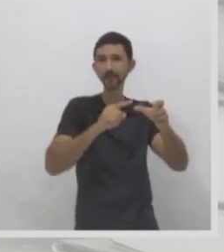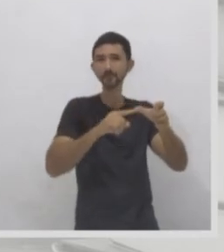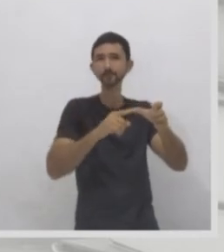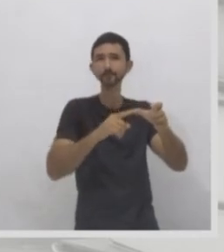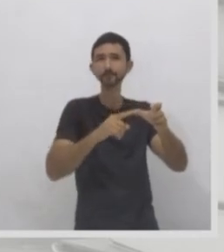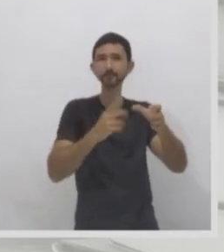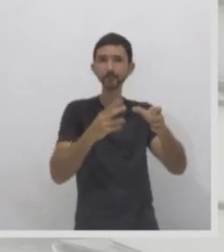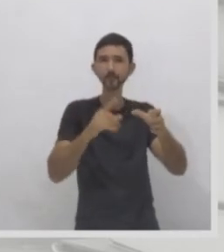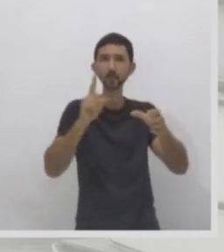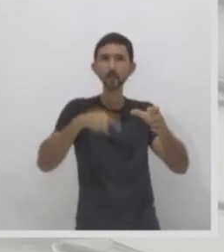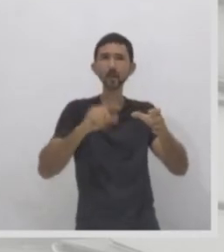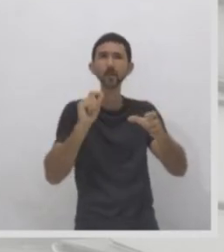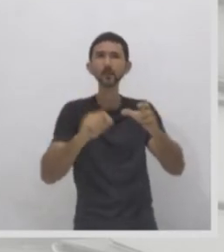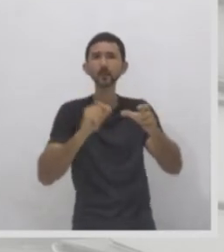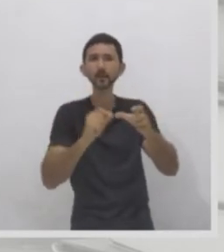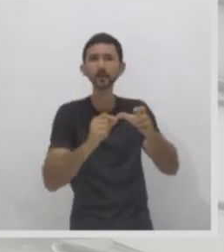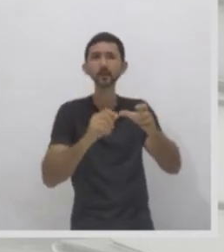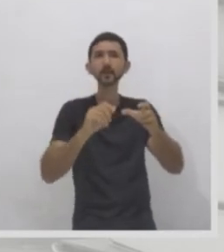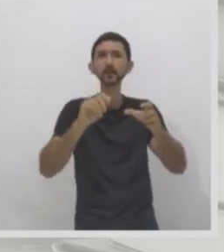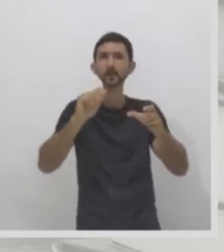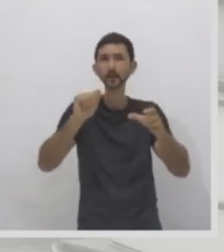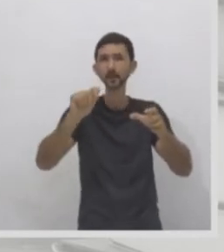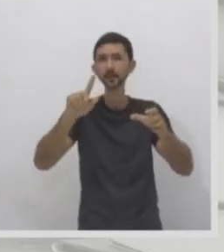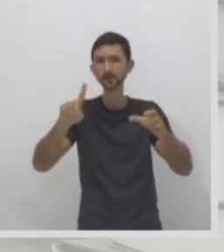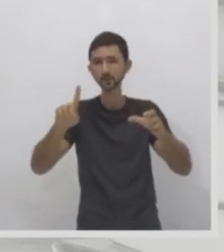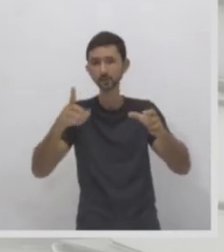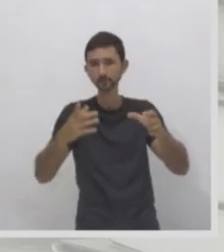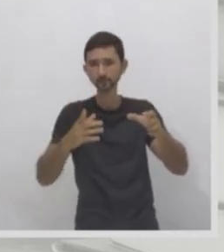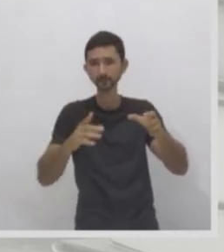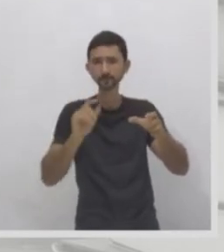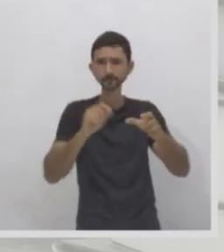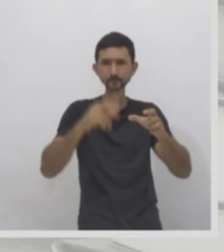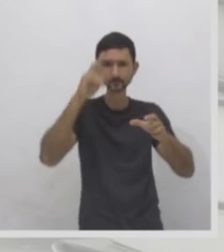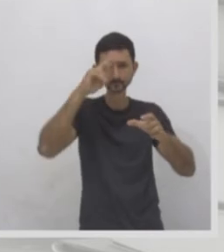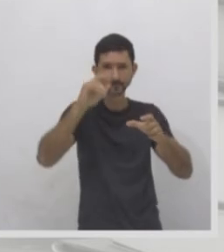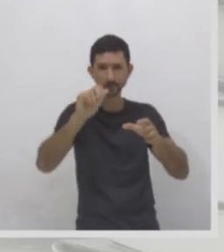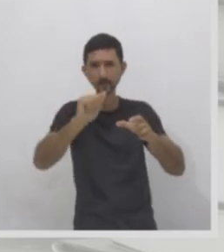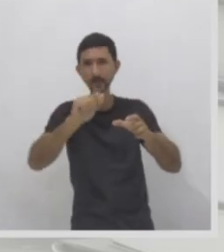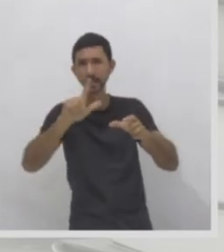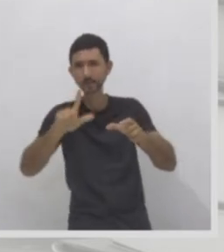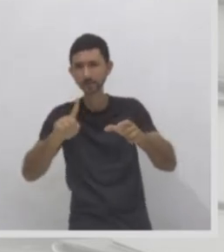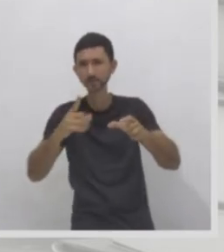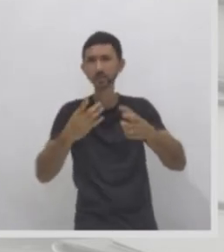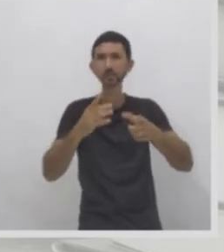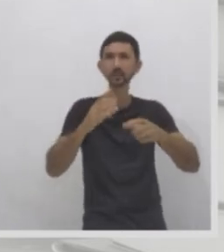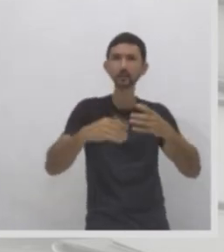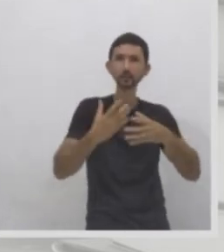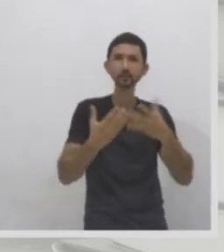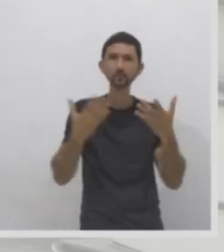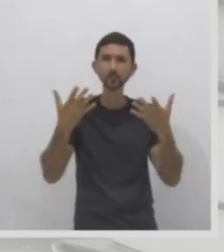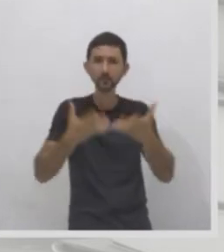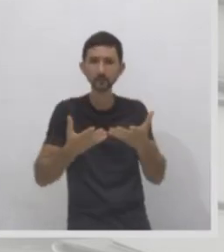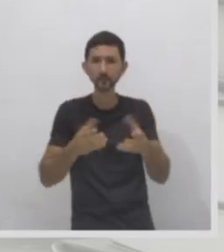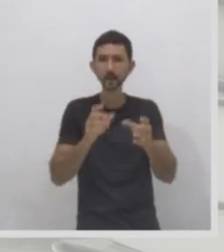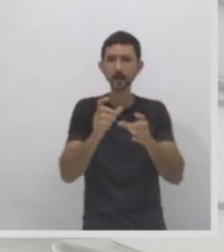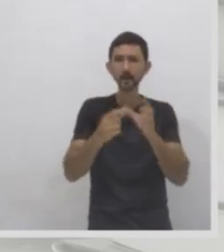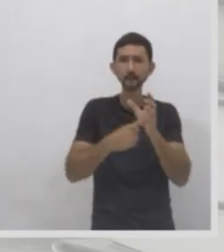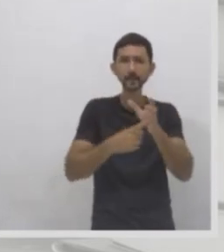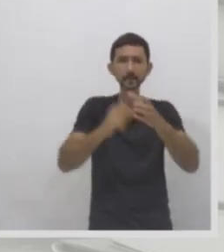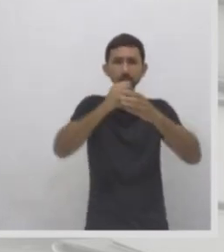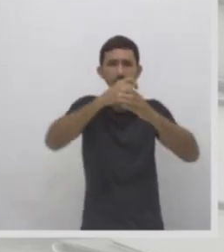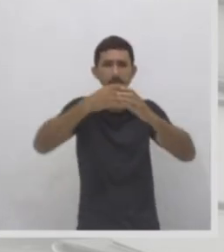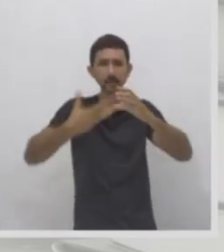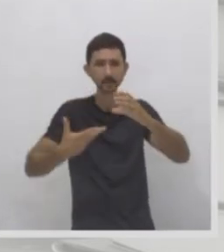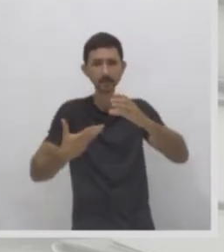função tipicamente adjetiva. Lembra que o adjetivo é a classe gramatical que tem a finalidade de apresentar